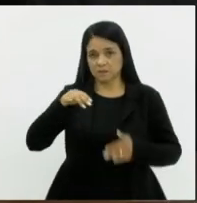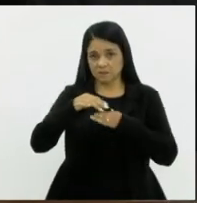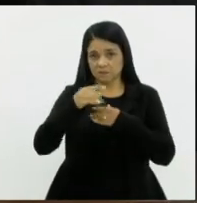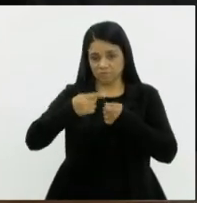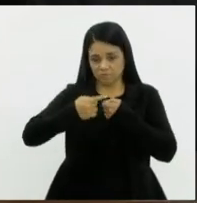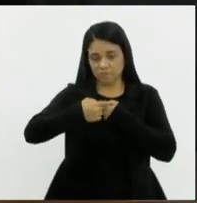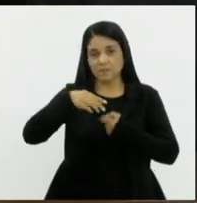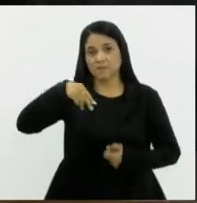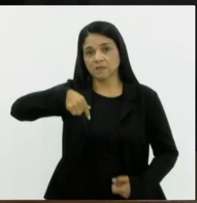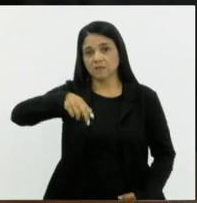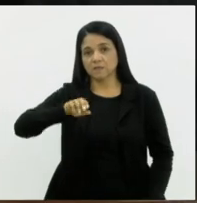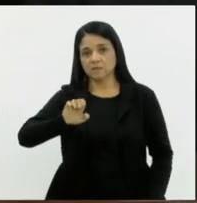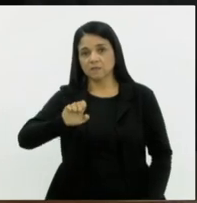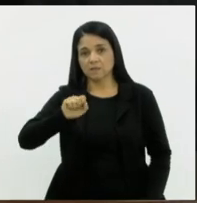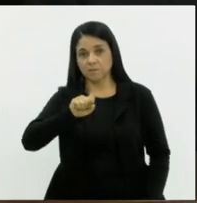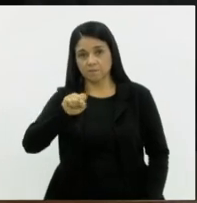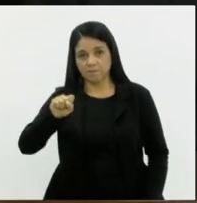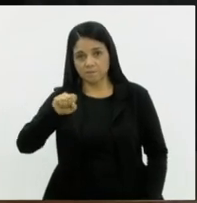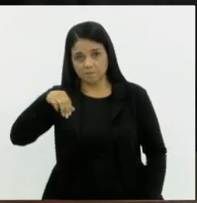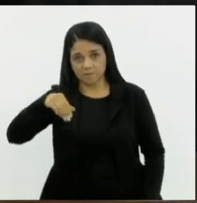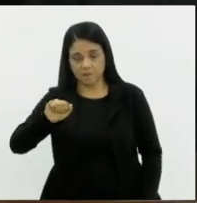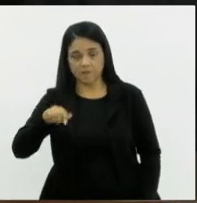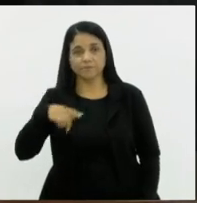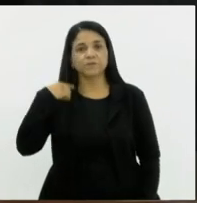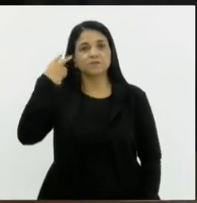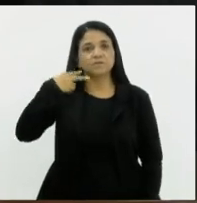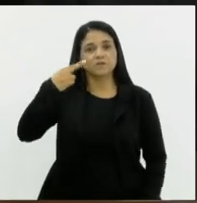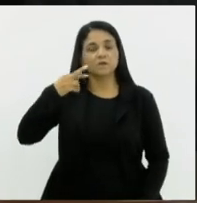Danielzinho, vereador de Belfor Roxo,